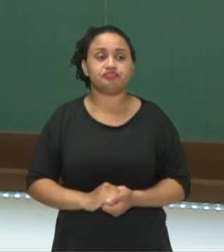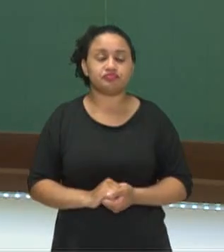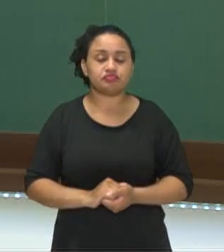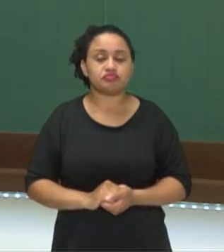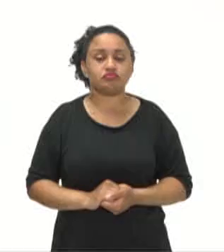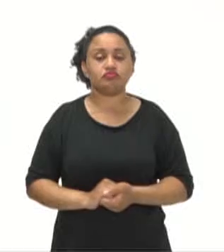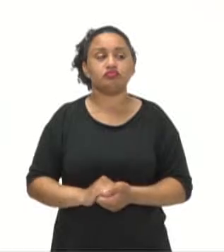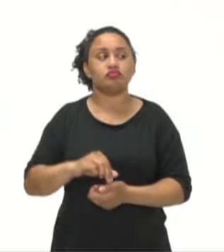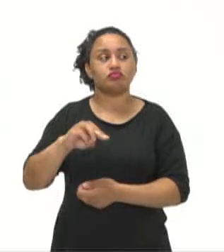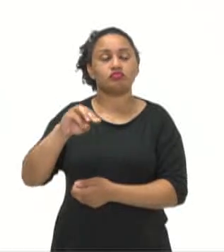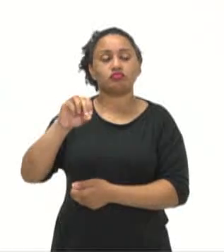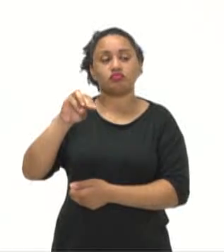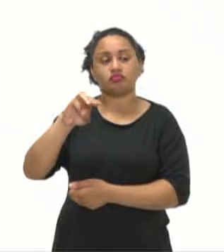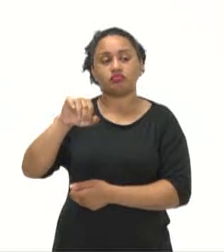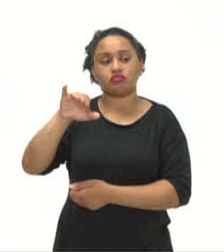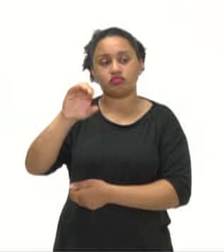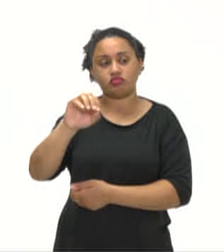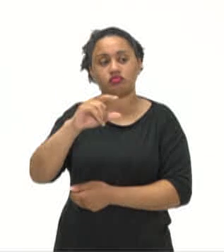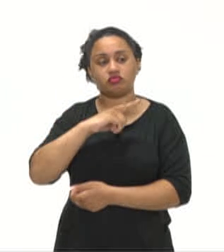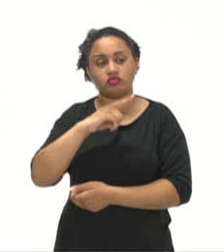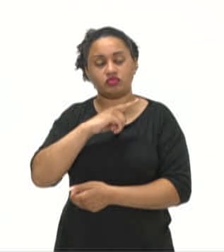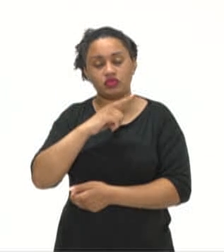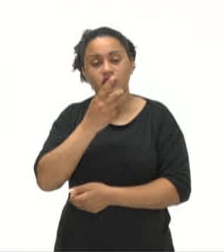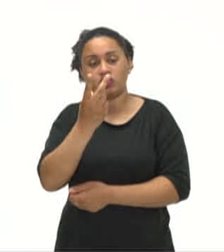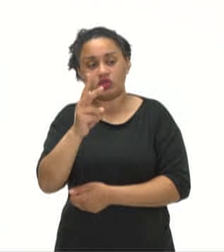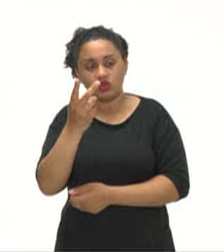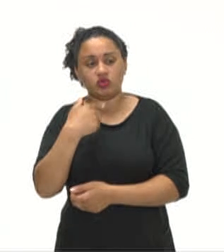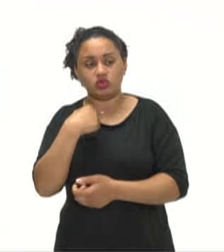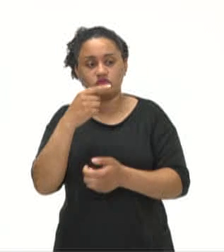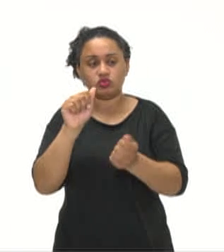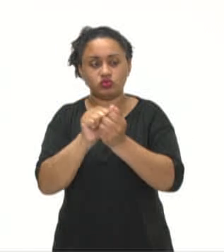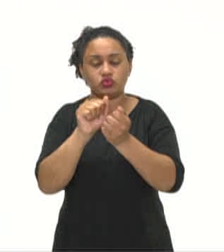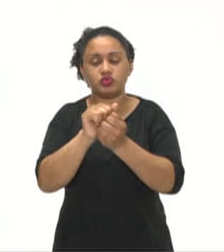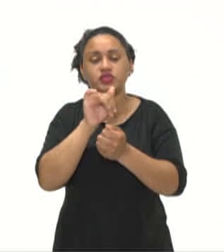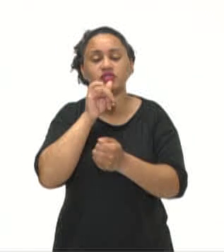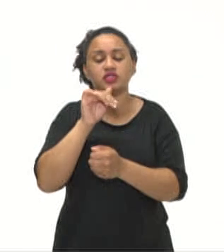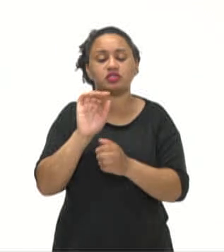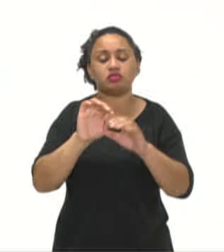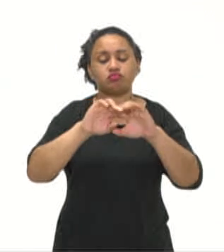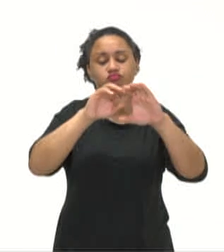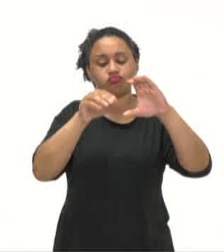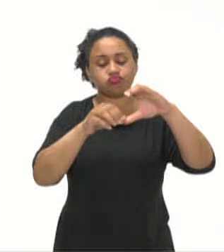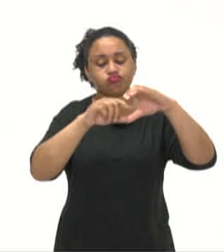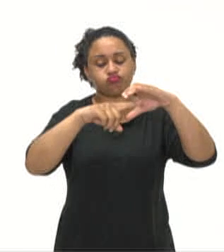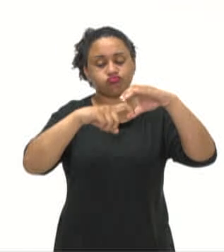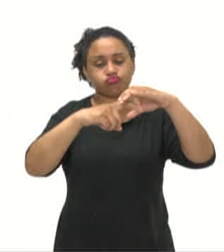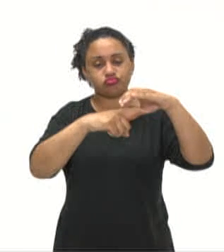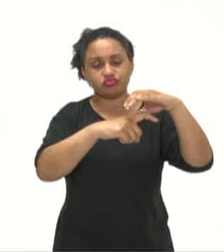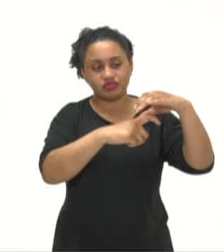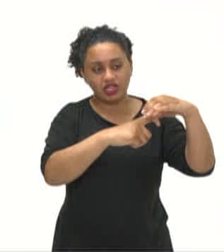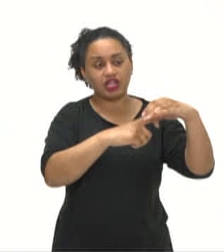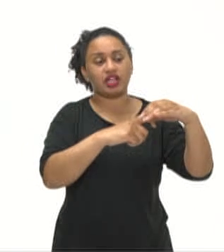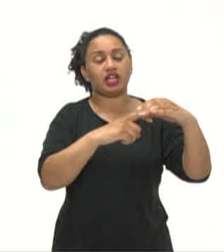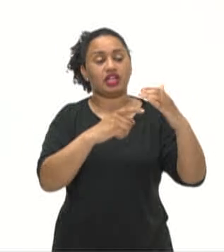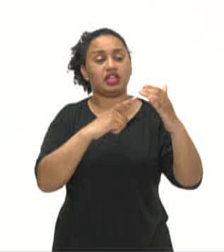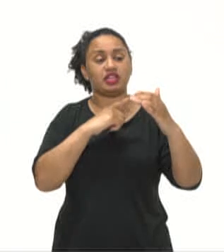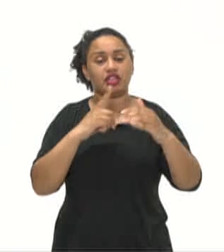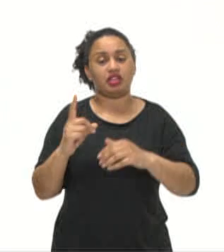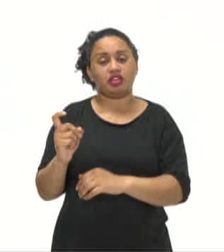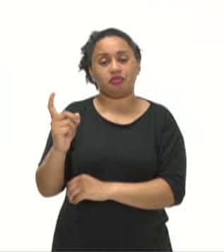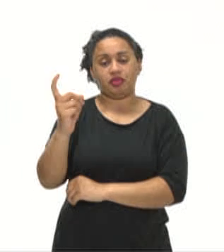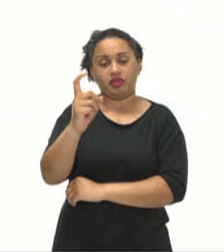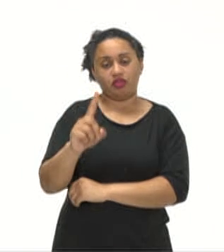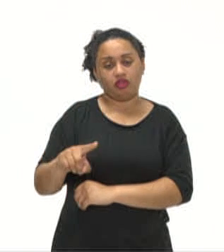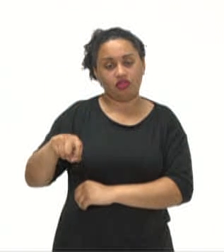Monóicos são seres que possuem os dois sexos no mesmo indivíduo, como por exemplo os hermafroditas, nós temos ali o caramujo,